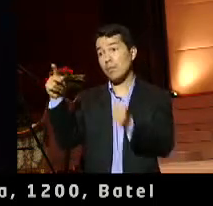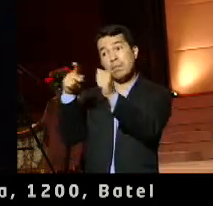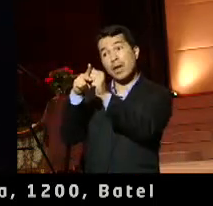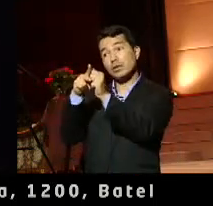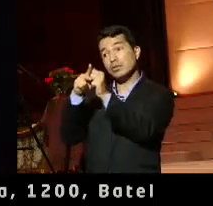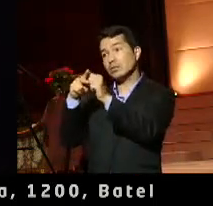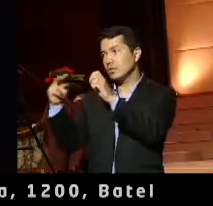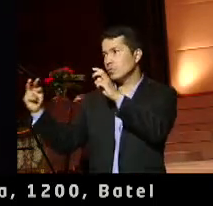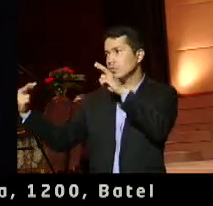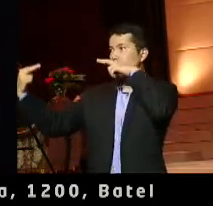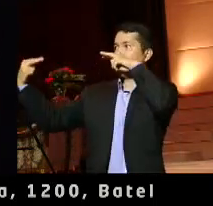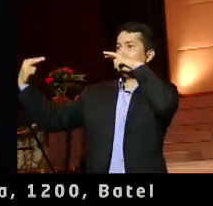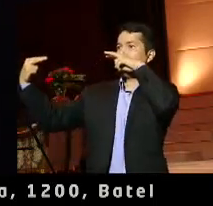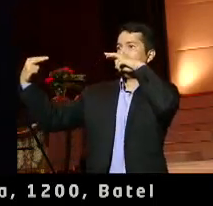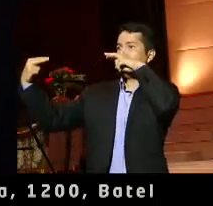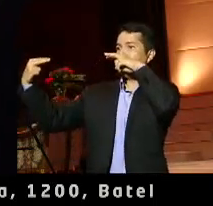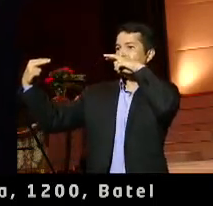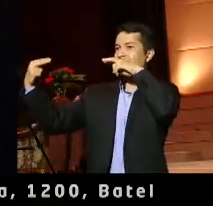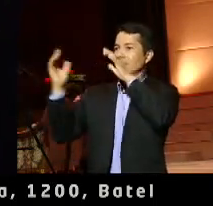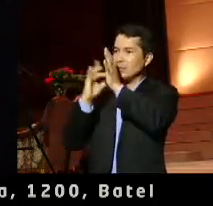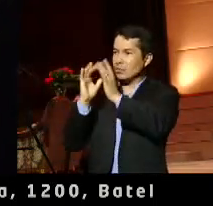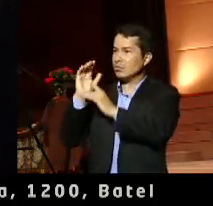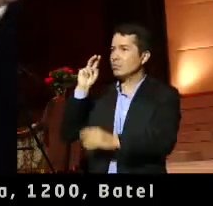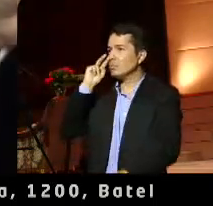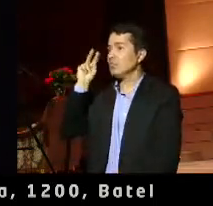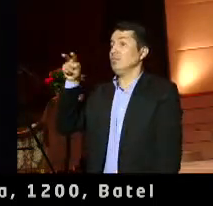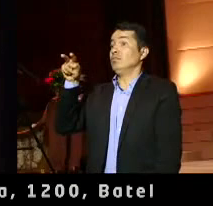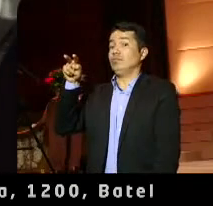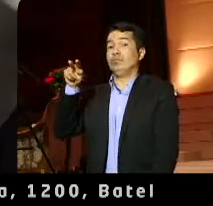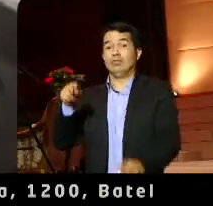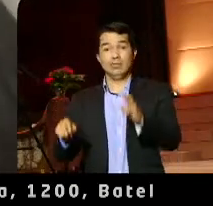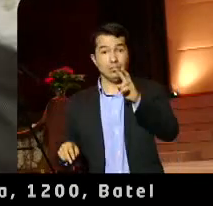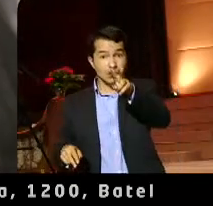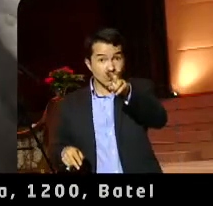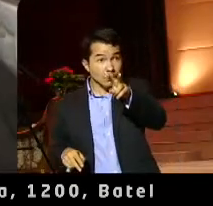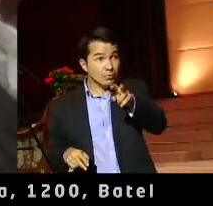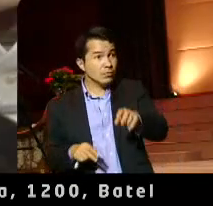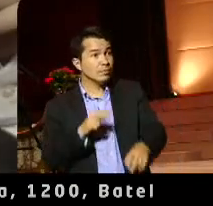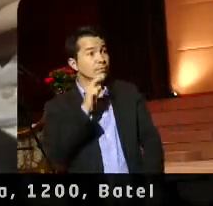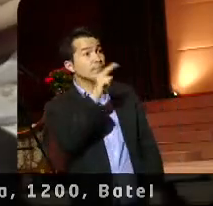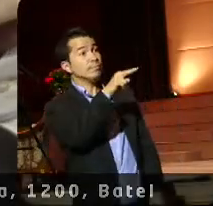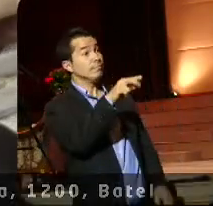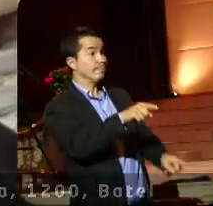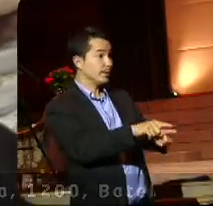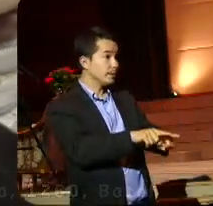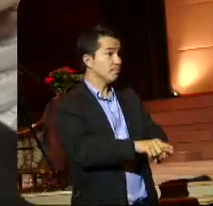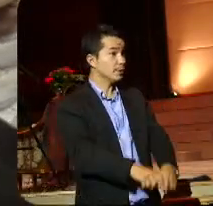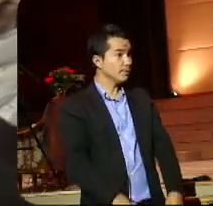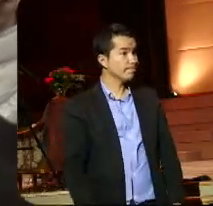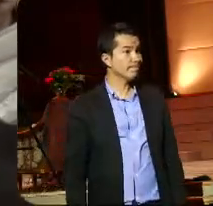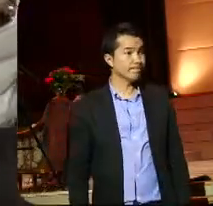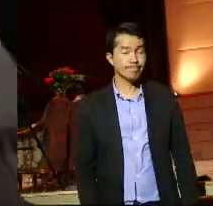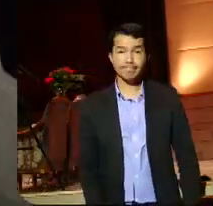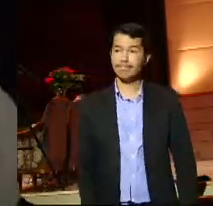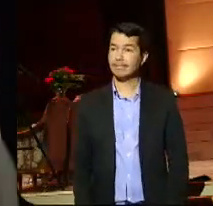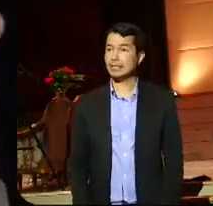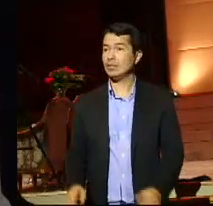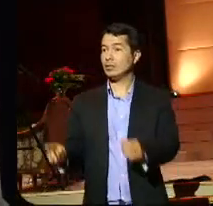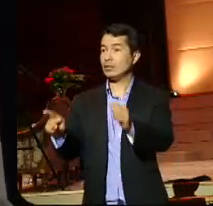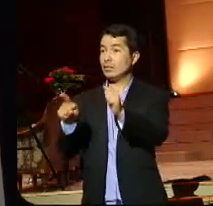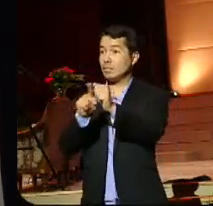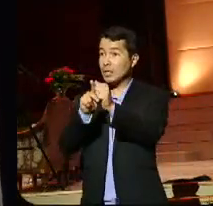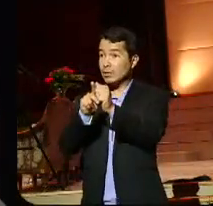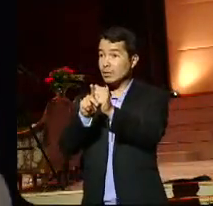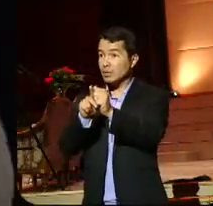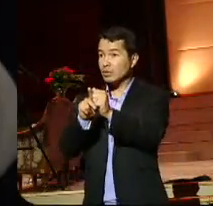encontro marcado com você na Galileia. Não terminei de fazer minha obra na tua vida. Parece que está